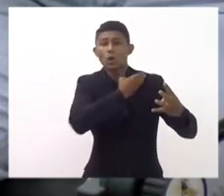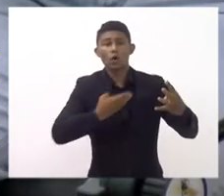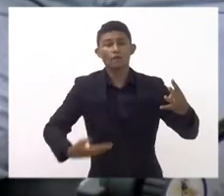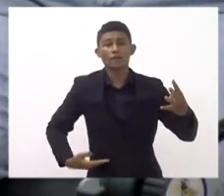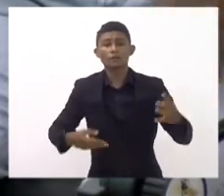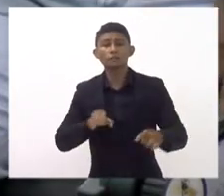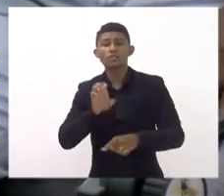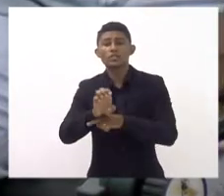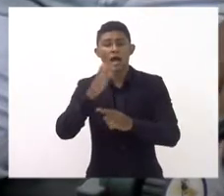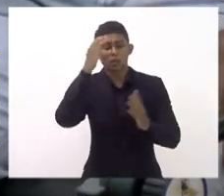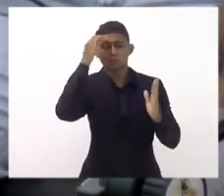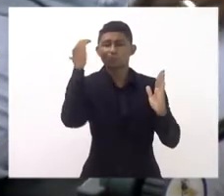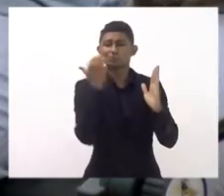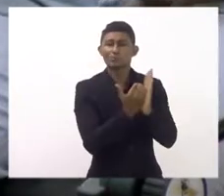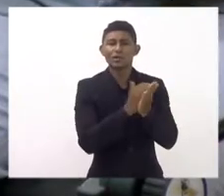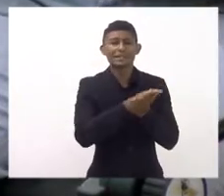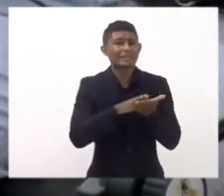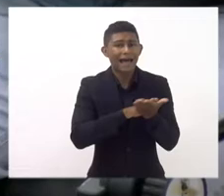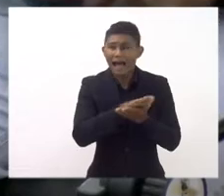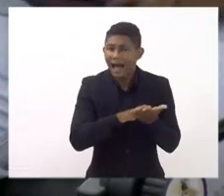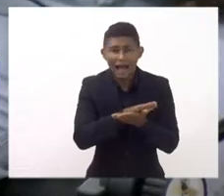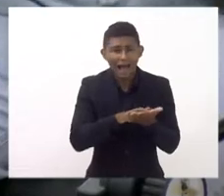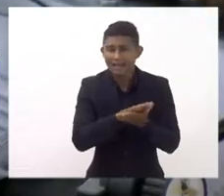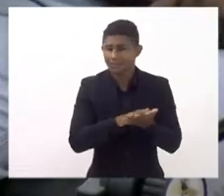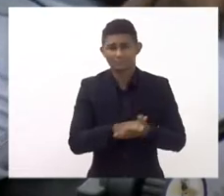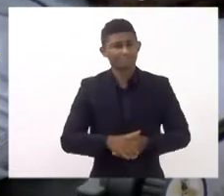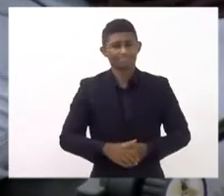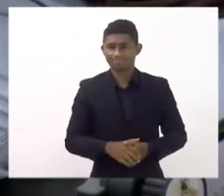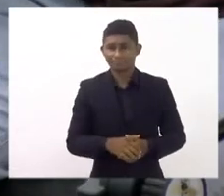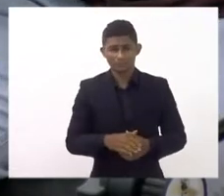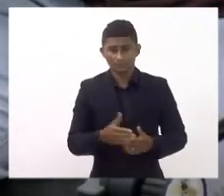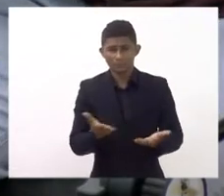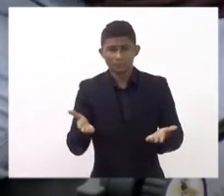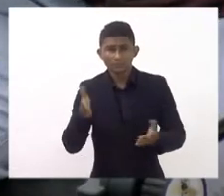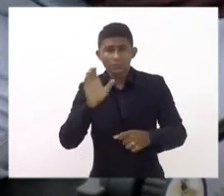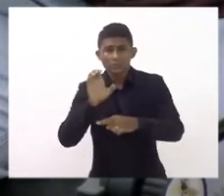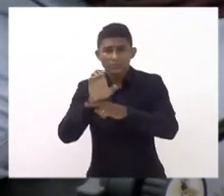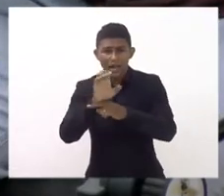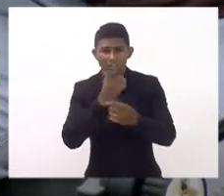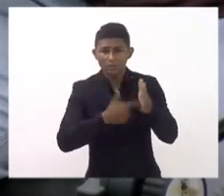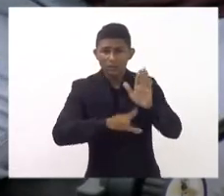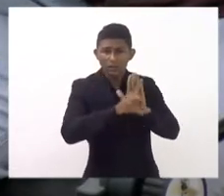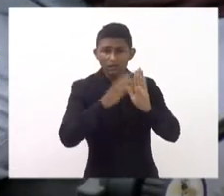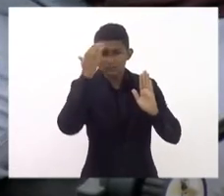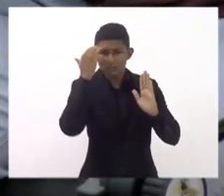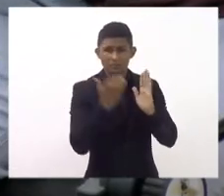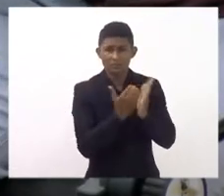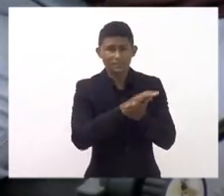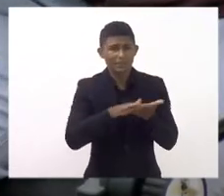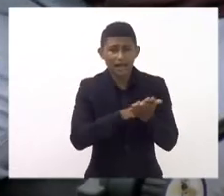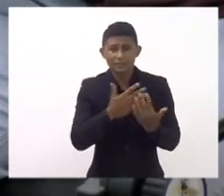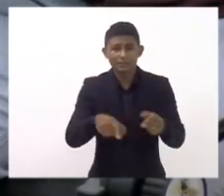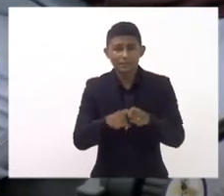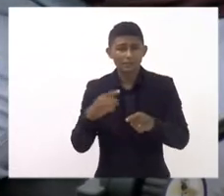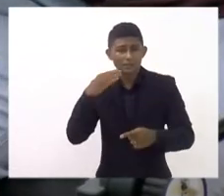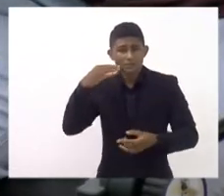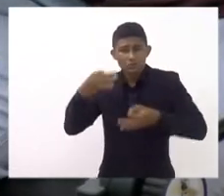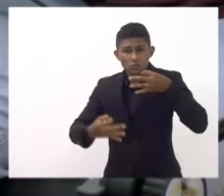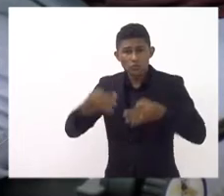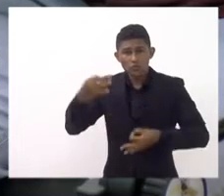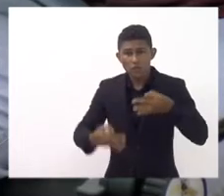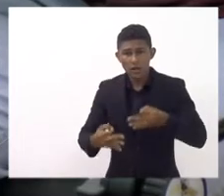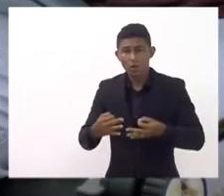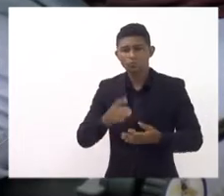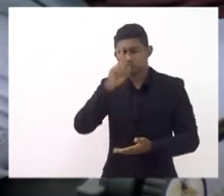Estado e do país que não respeita sequer as suas leis e sequer uma decisão judicial. Isso é